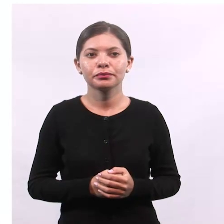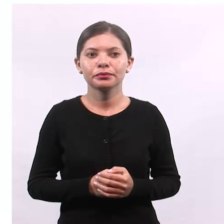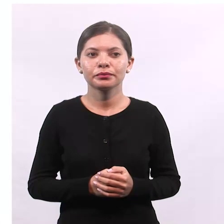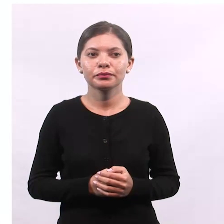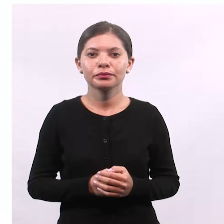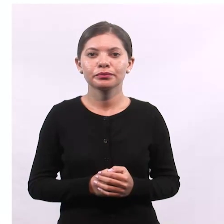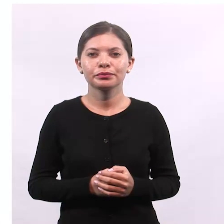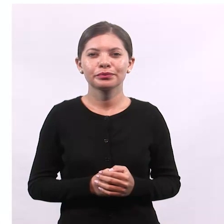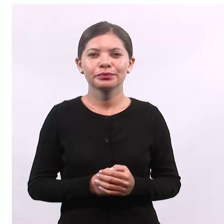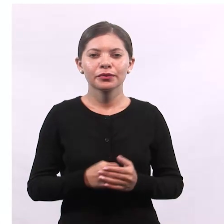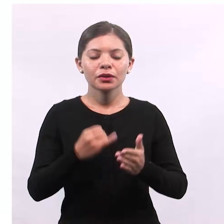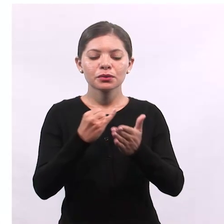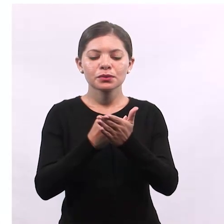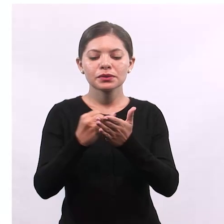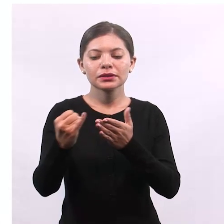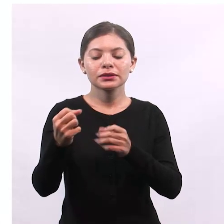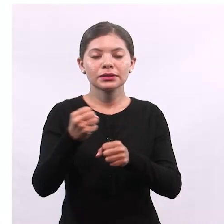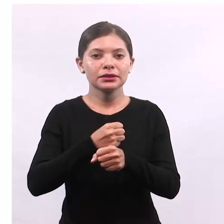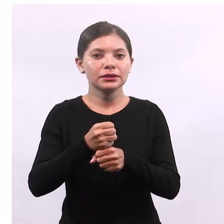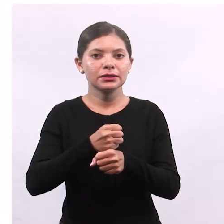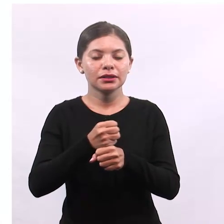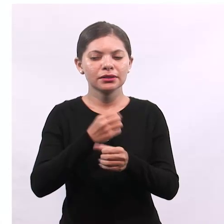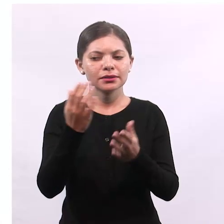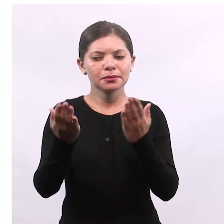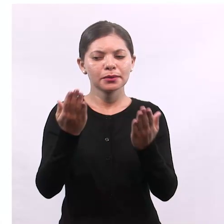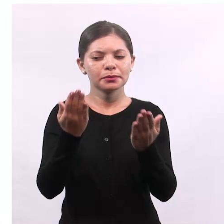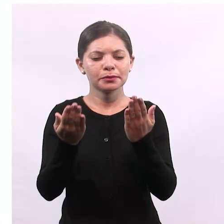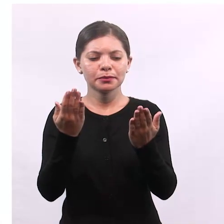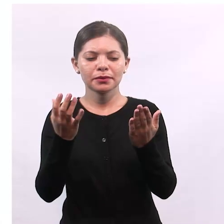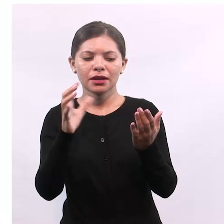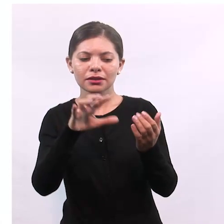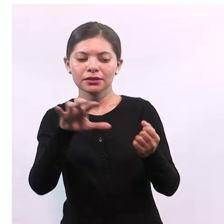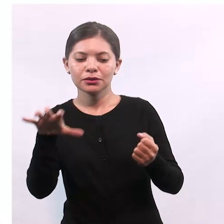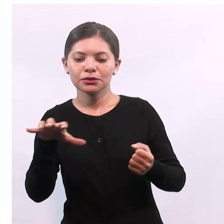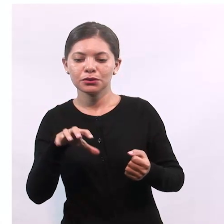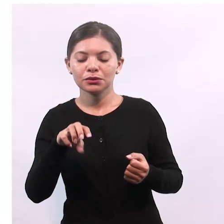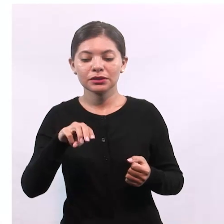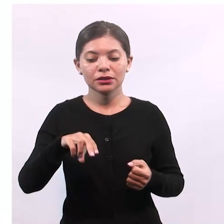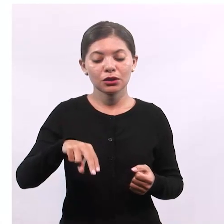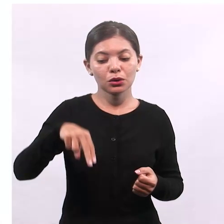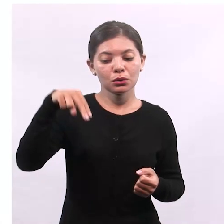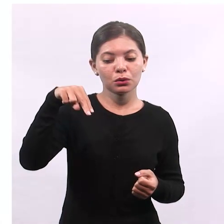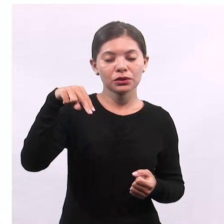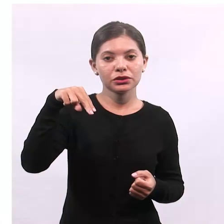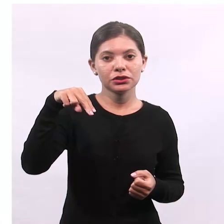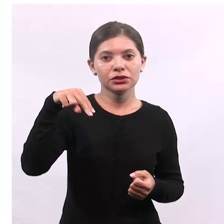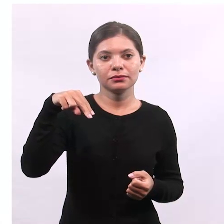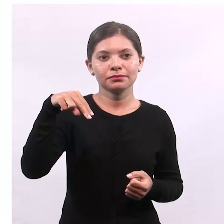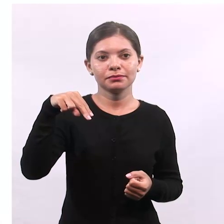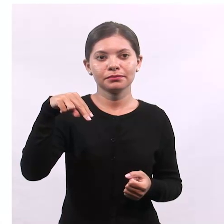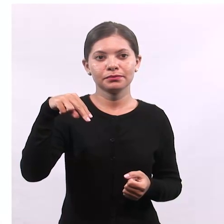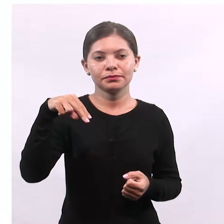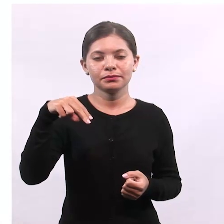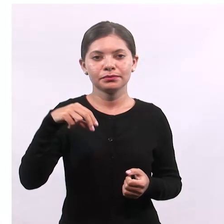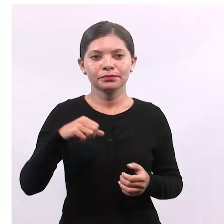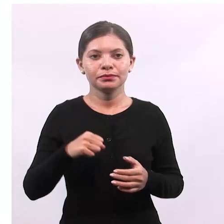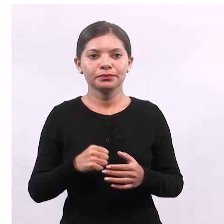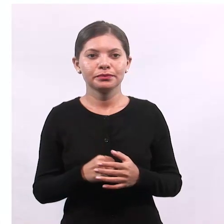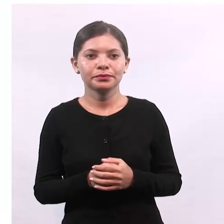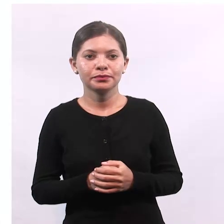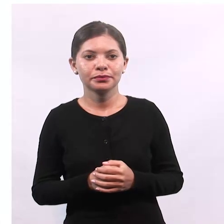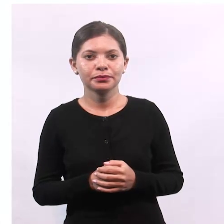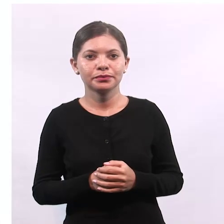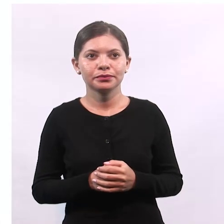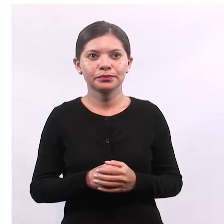com consideravelmente quando comparado os anos iniciais e as regiões norte nordeste e parte